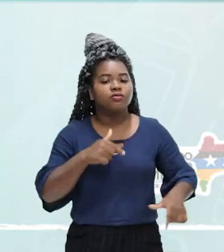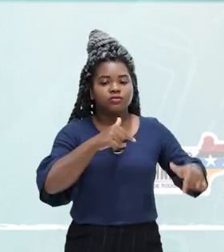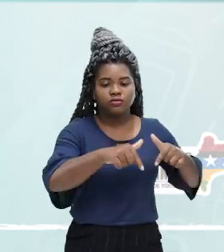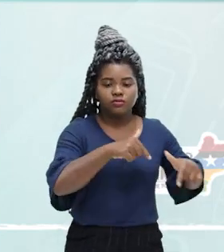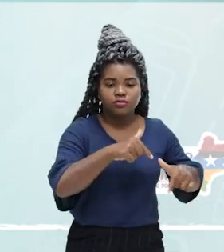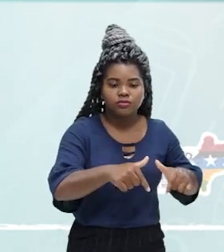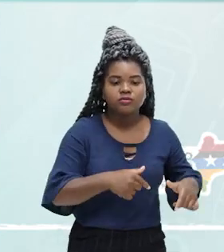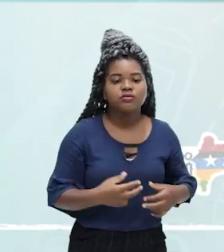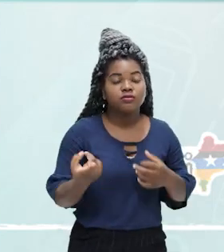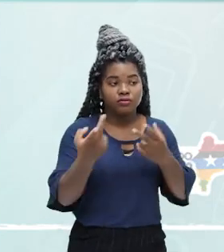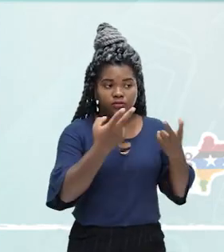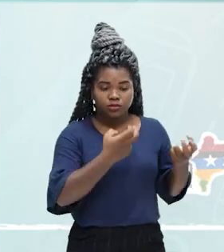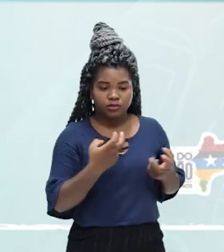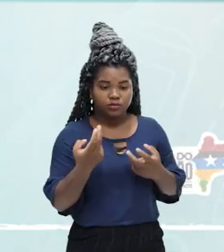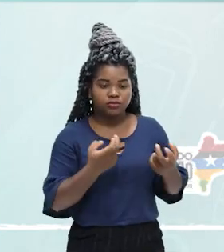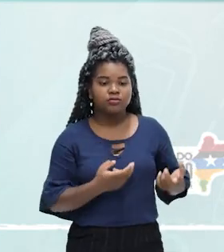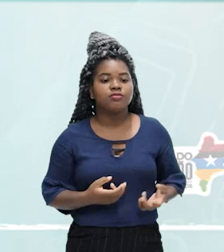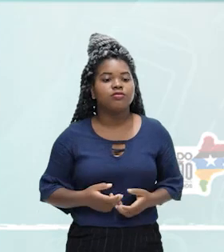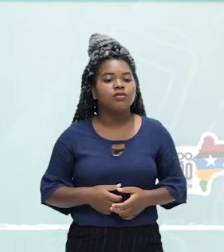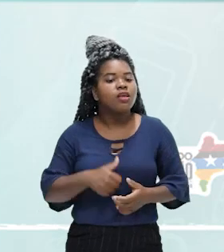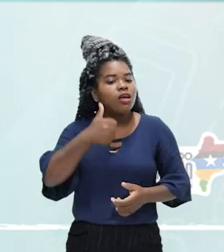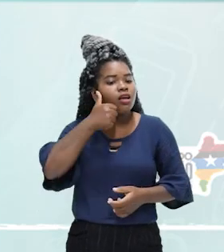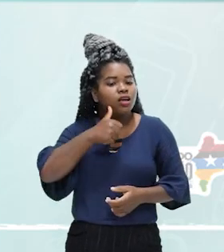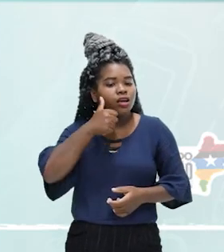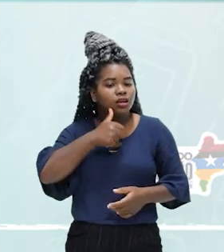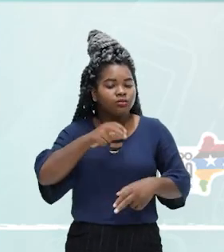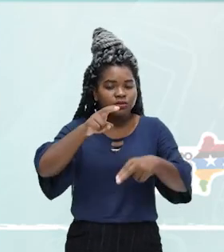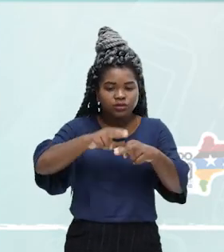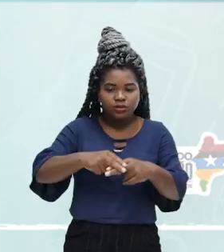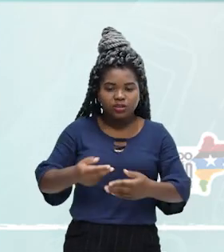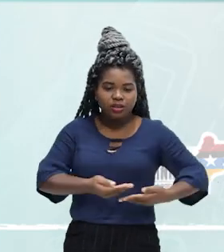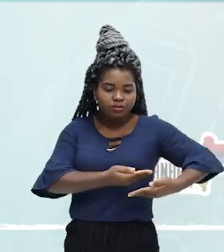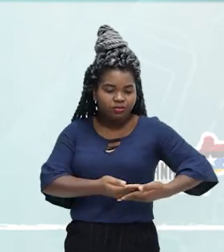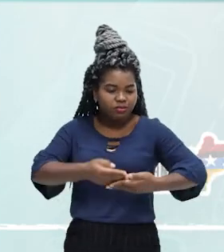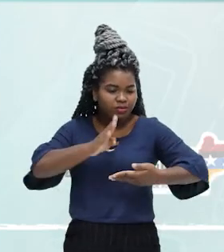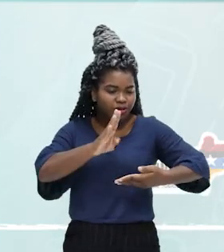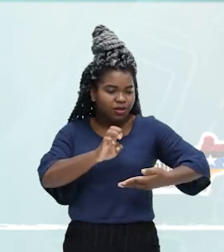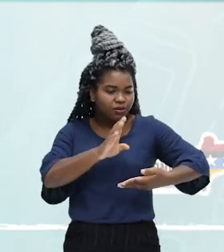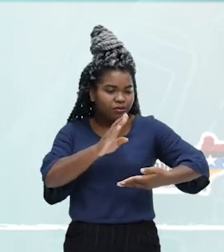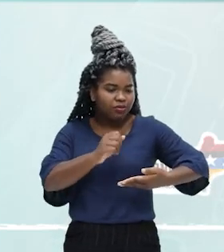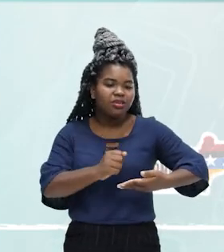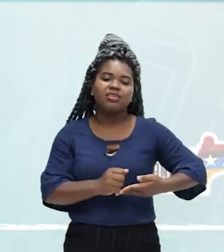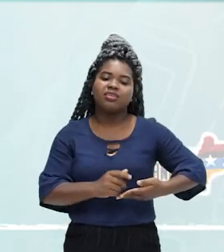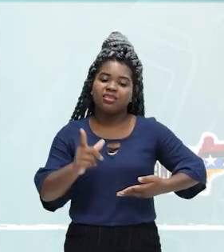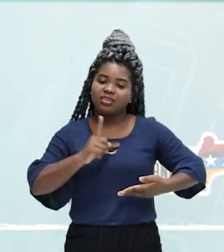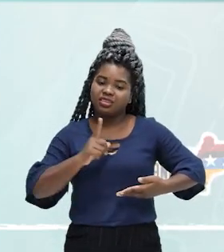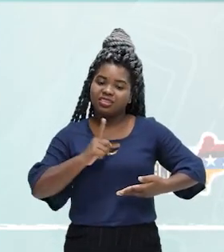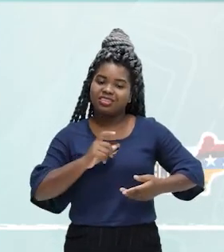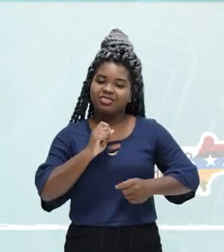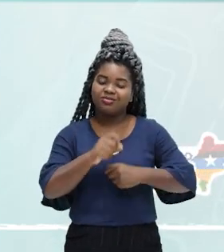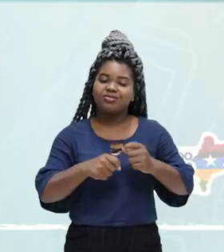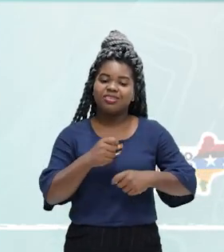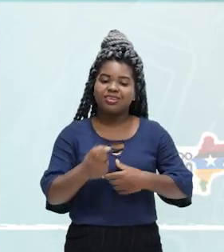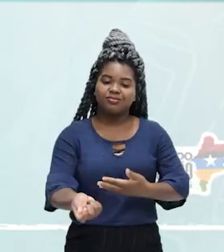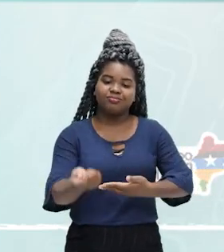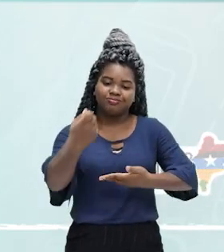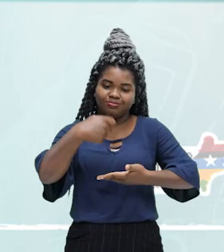um pouquinho, mas a mulher sentada com o bebê recebendo seu pagamento. Significa que ela levou o bebê